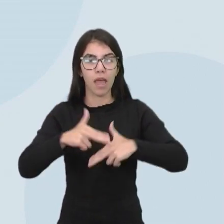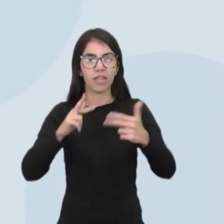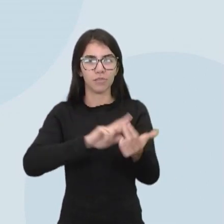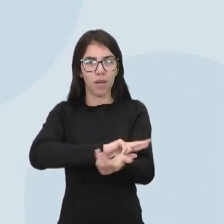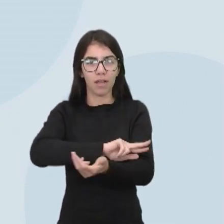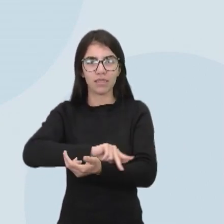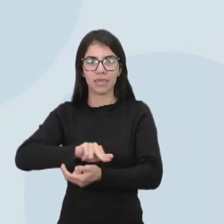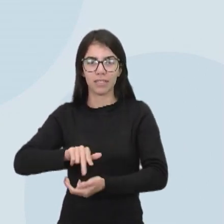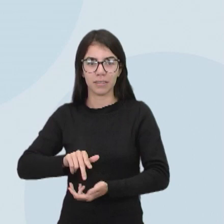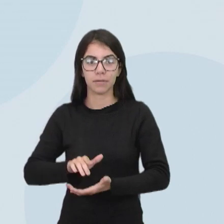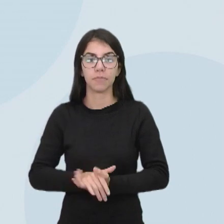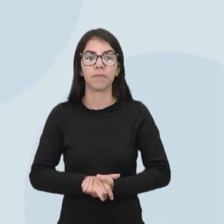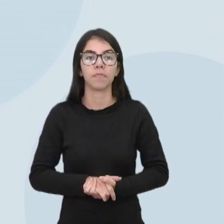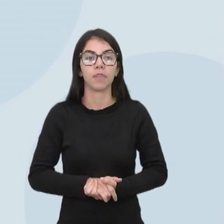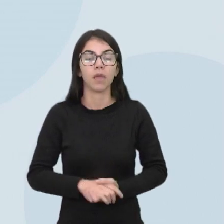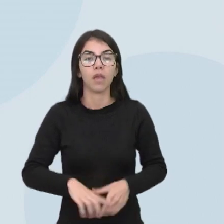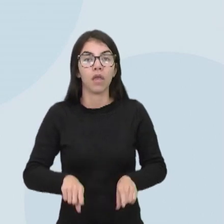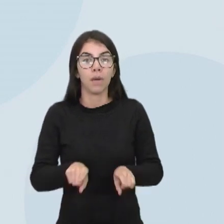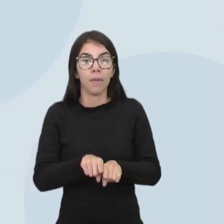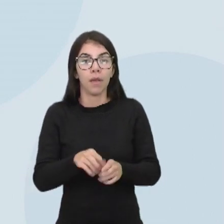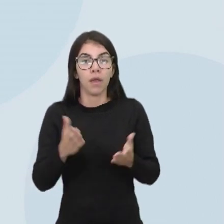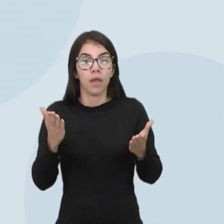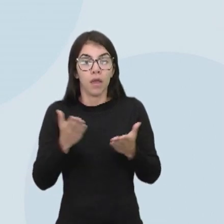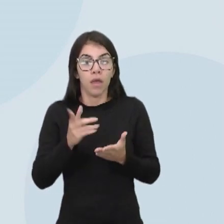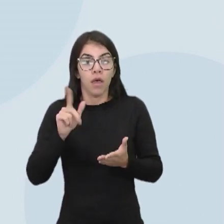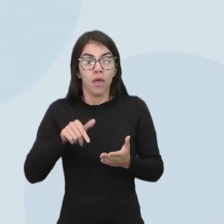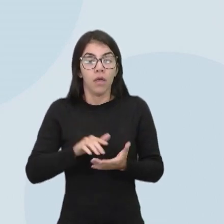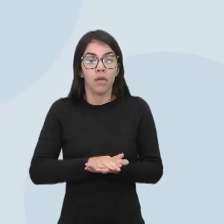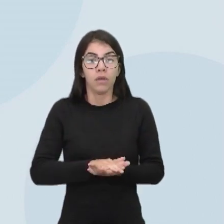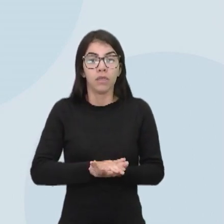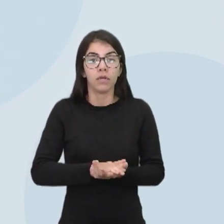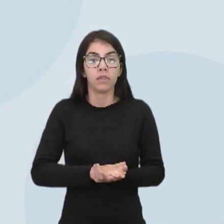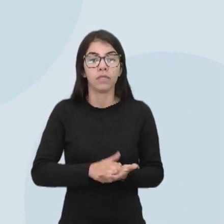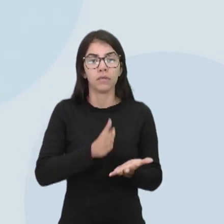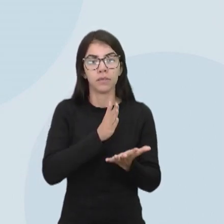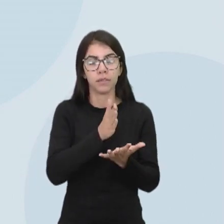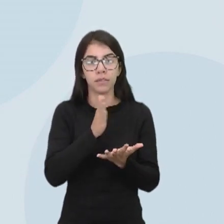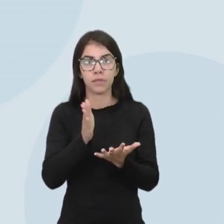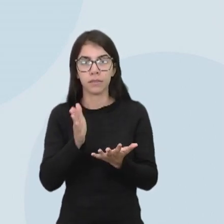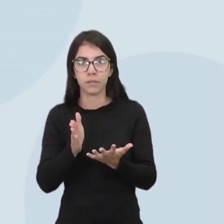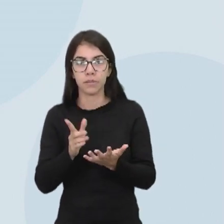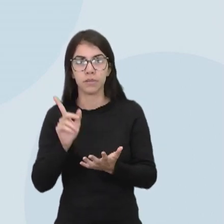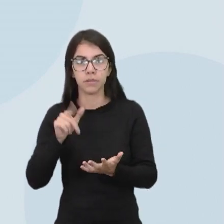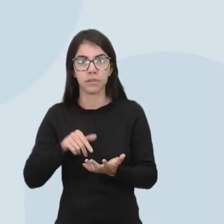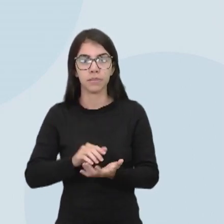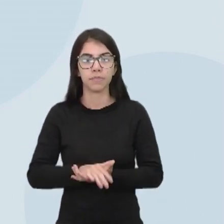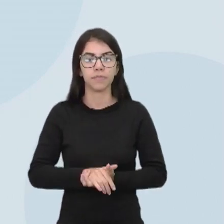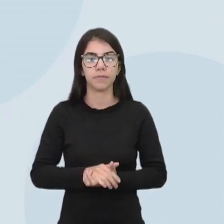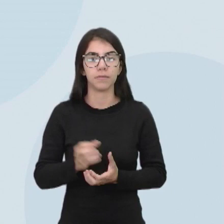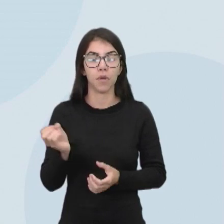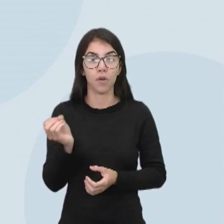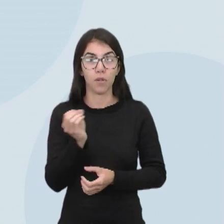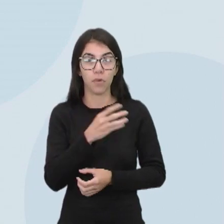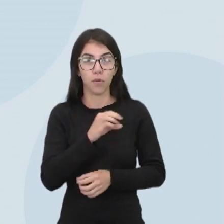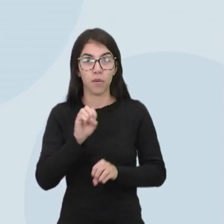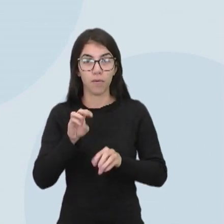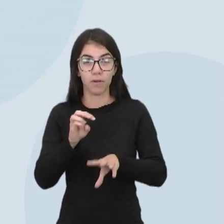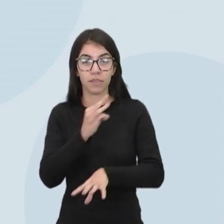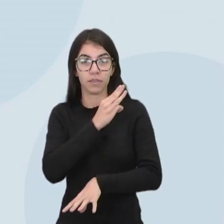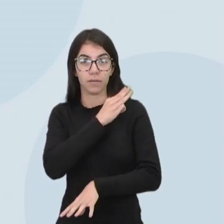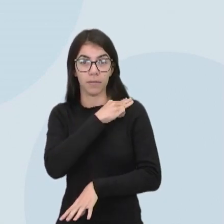étnico-raciais. E o eixo estruturante também continua aí na tela para vocês, eixo estruturante do novo ensino